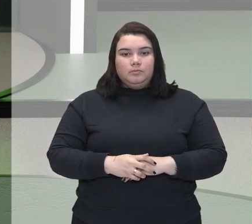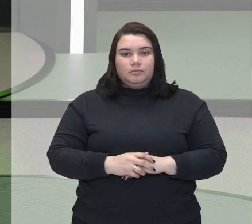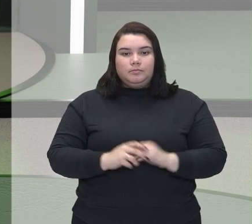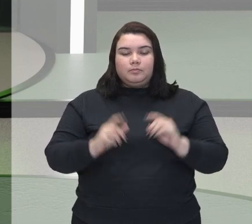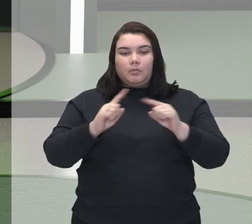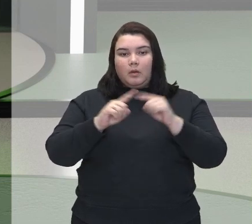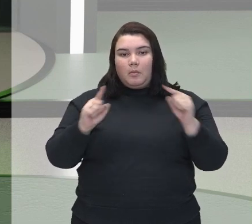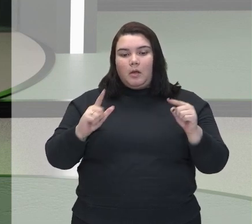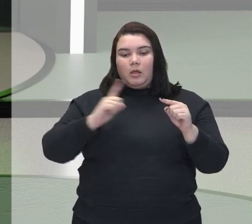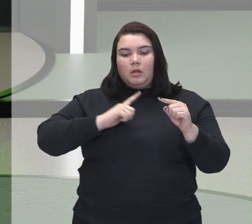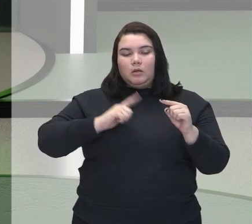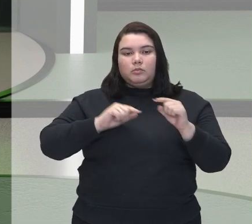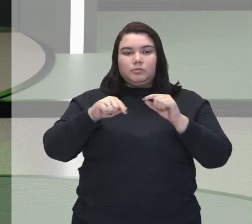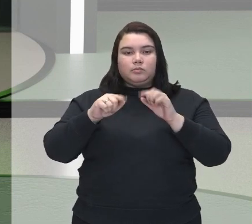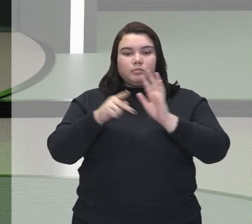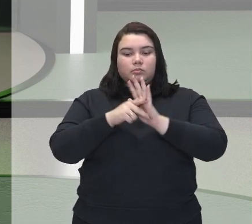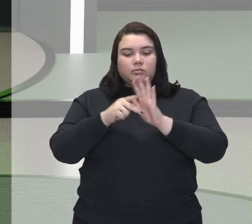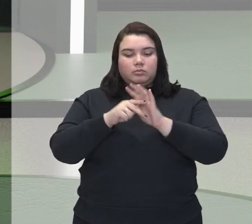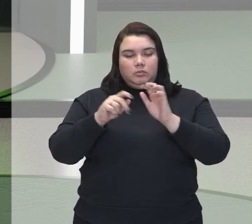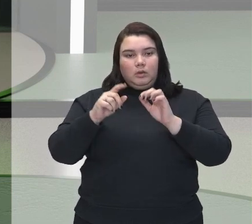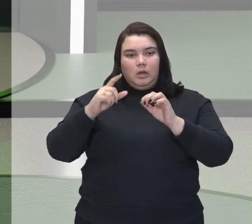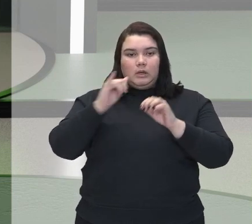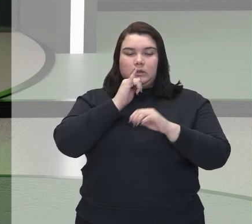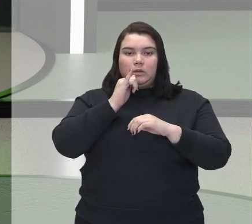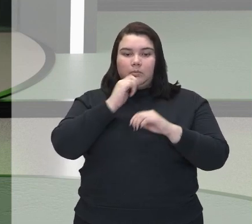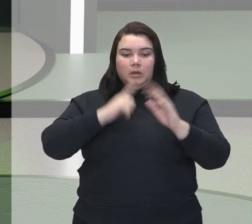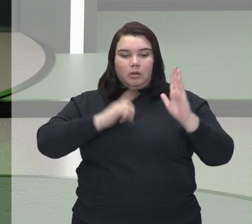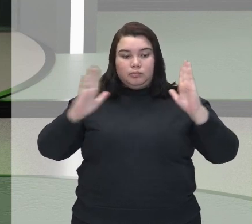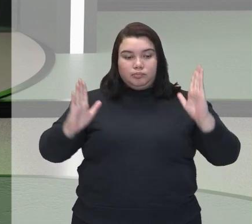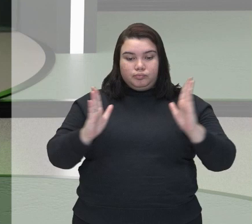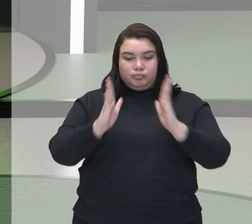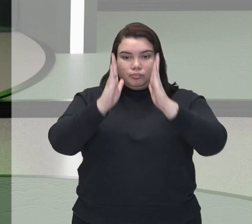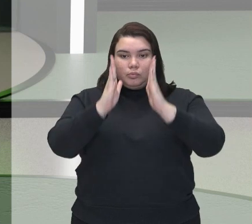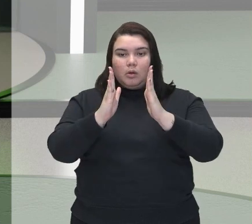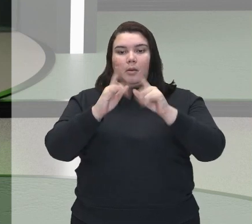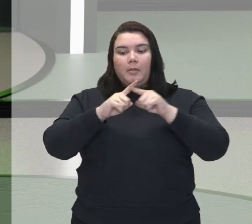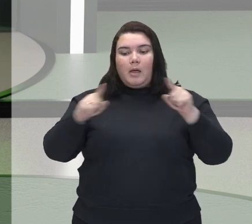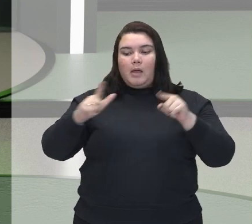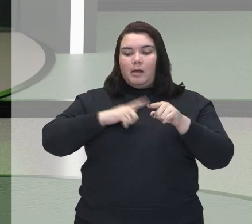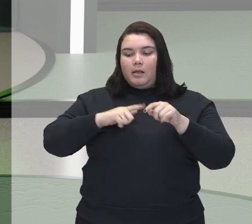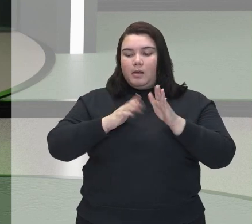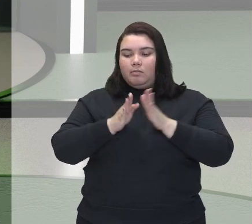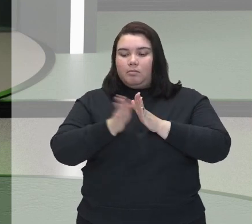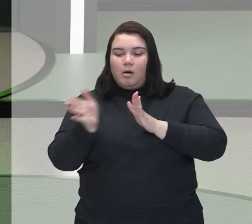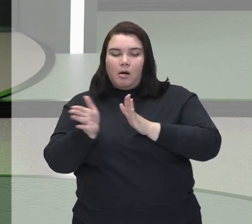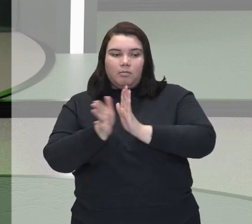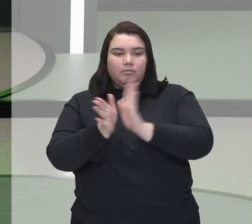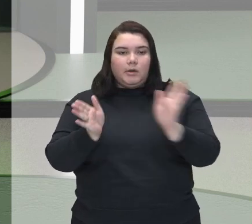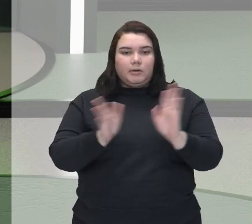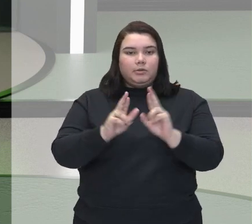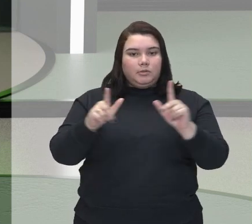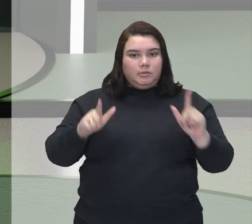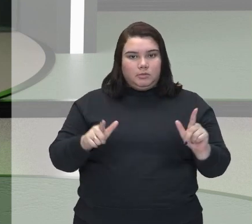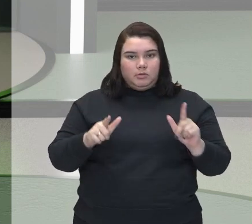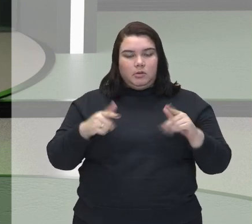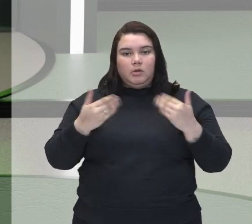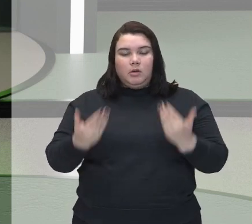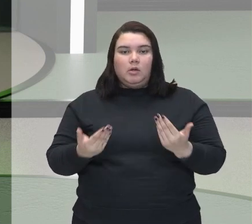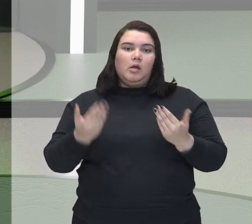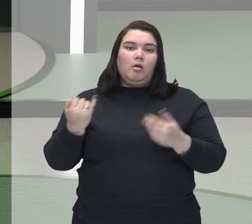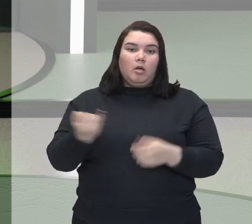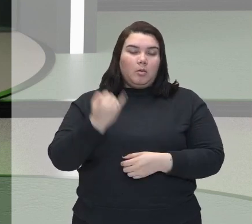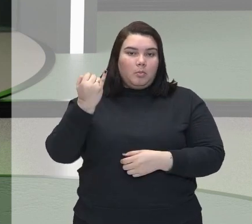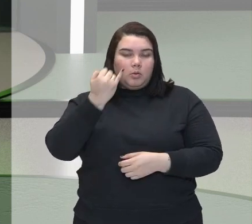desviar para o lado esquerdo, que é uma substância teratogênica, né? Então, isso quer dizer o quê? Isso é muito